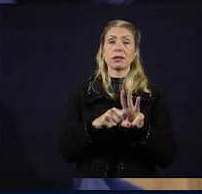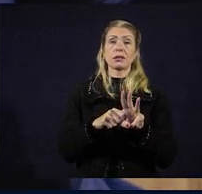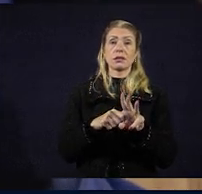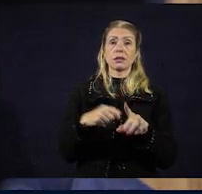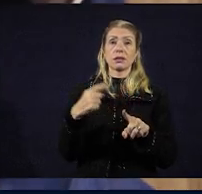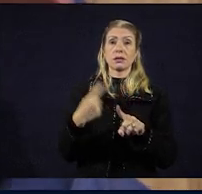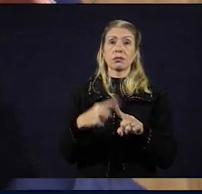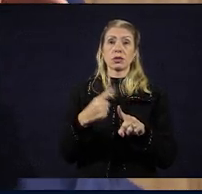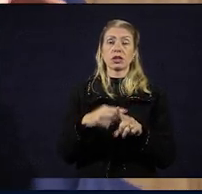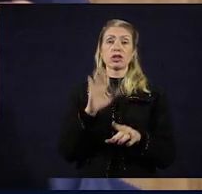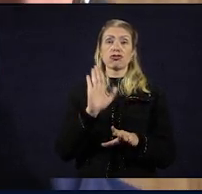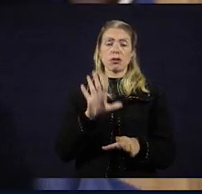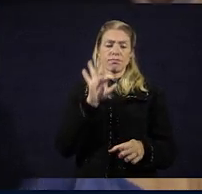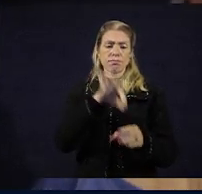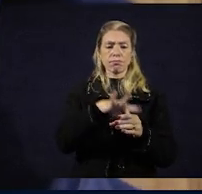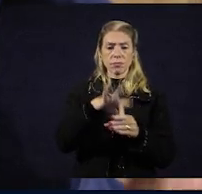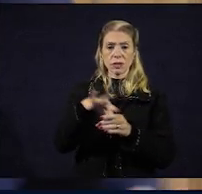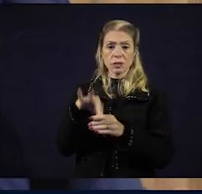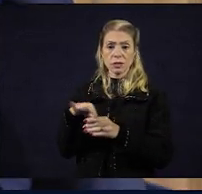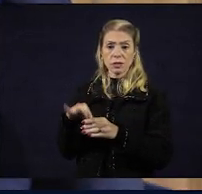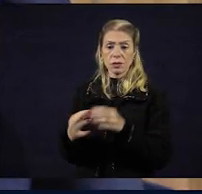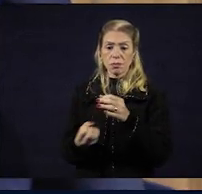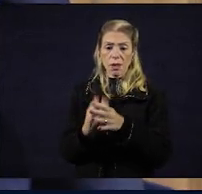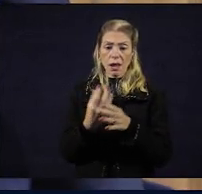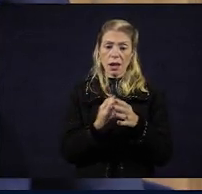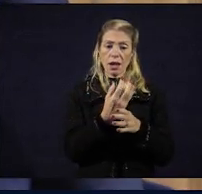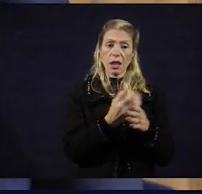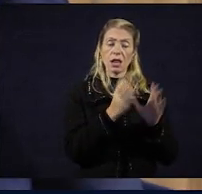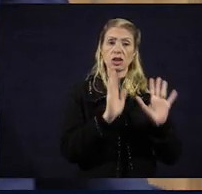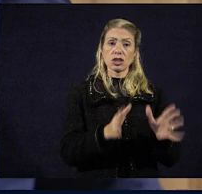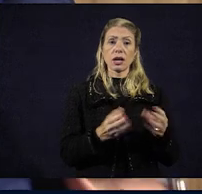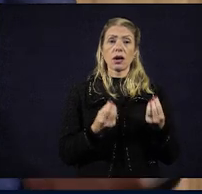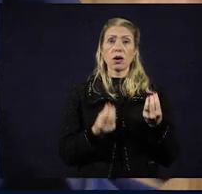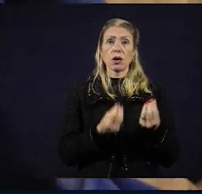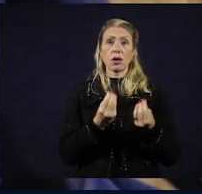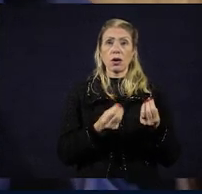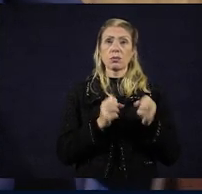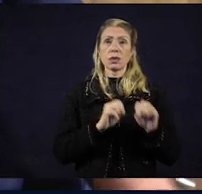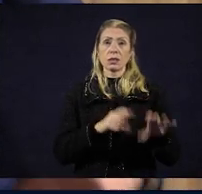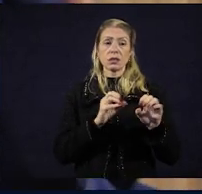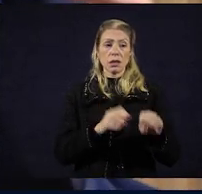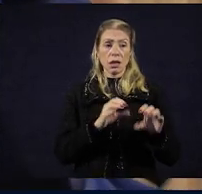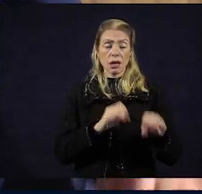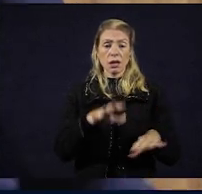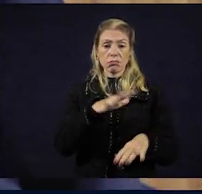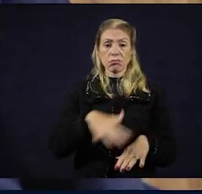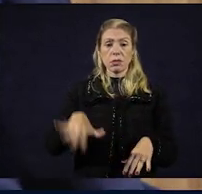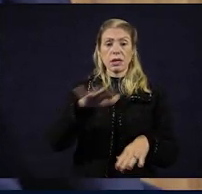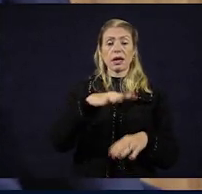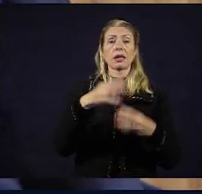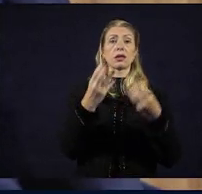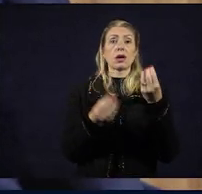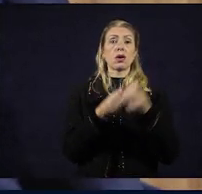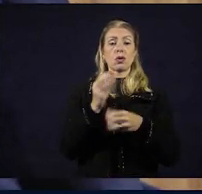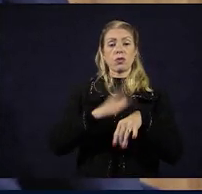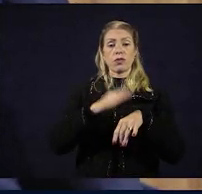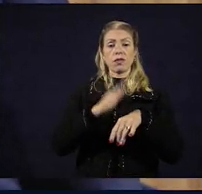vendas porque já plantou safra Então acho que ensinar e doutrinar o mercado é uma coisa que ainda leva o bastante